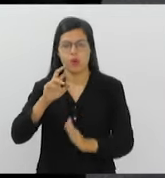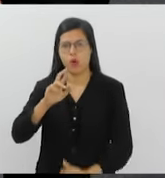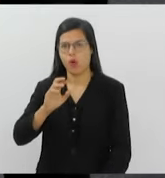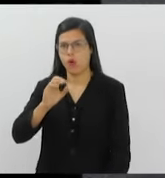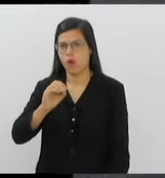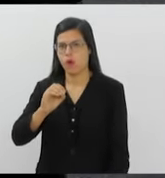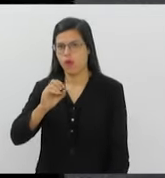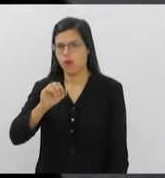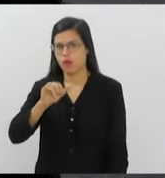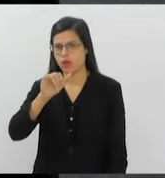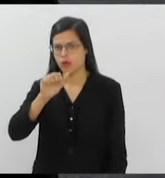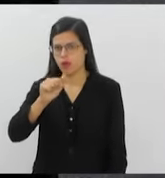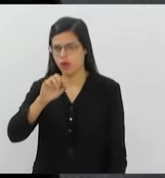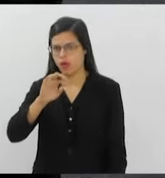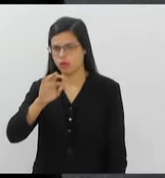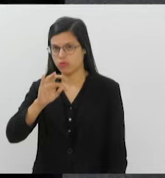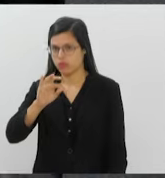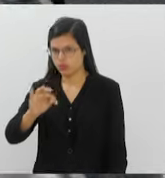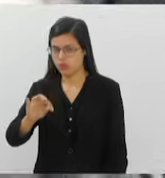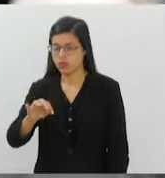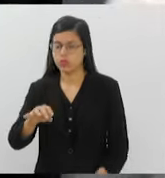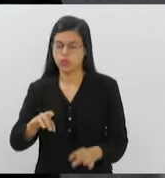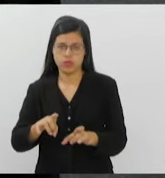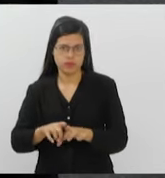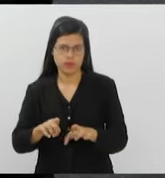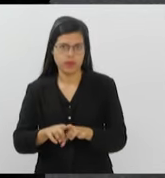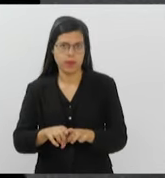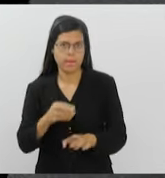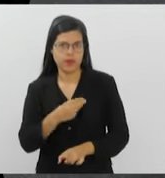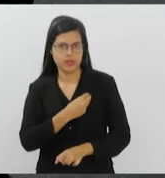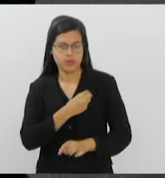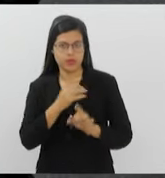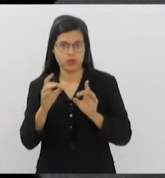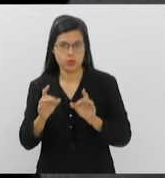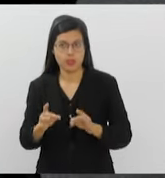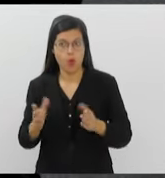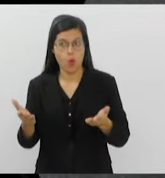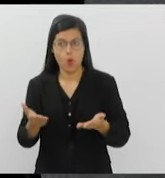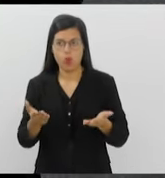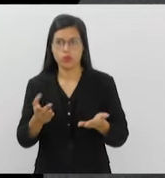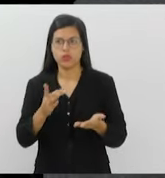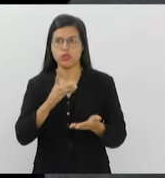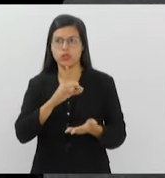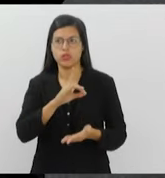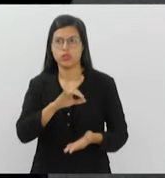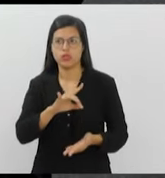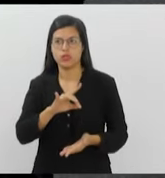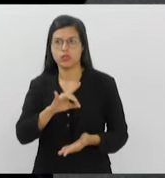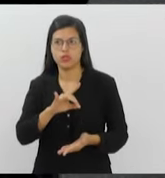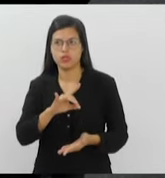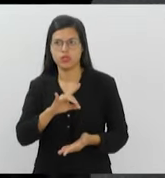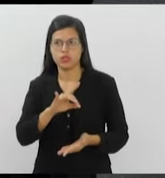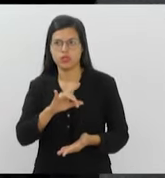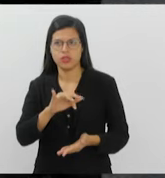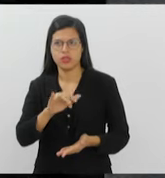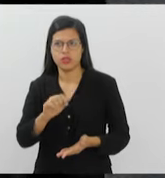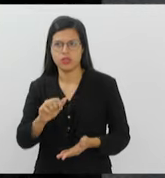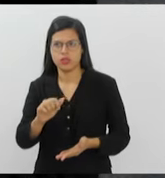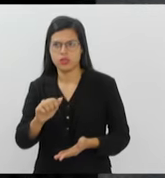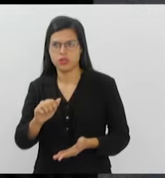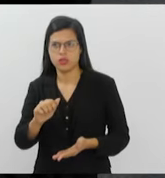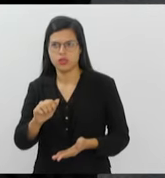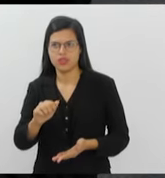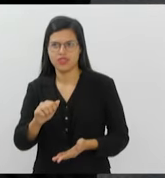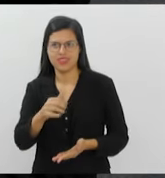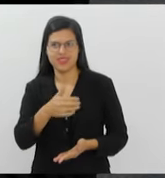participação especial. E hoje, 26 de julho de 2024, pelo menos é